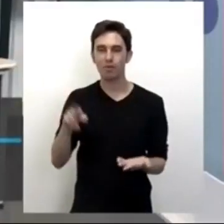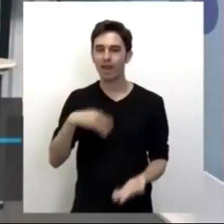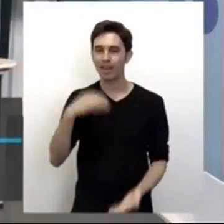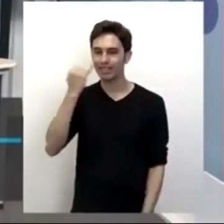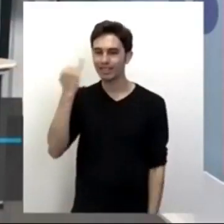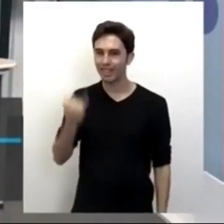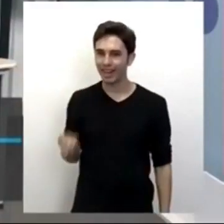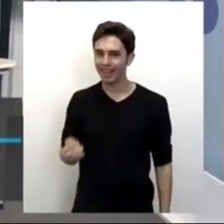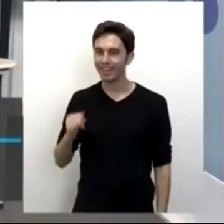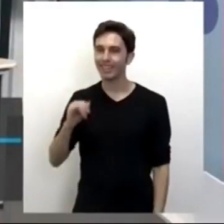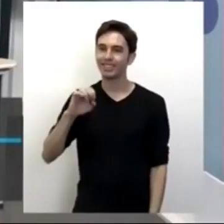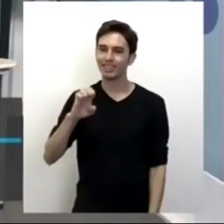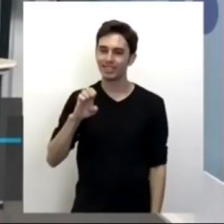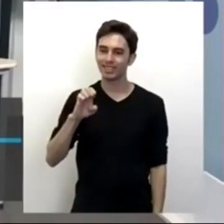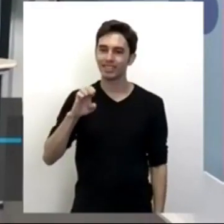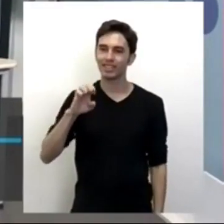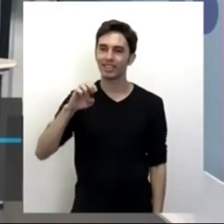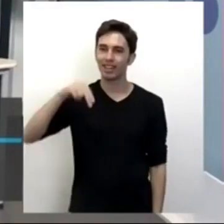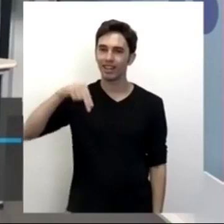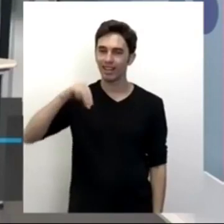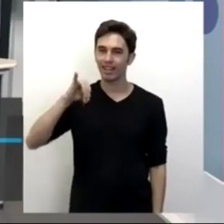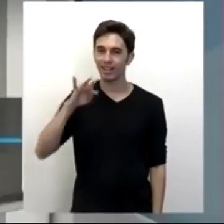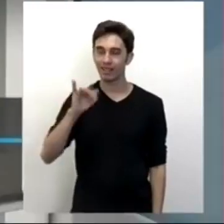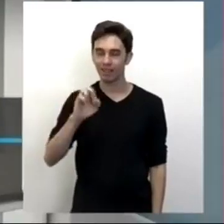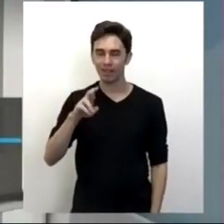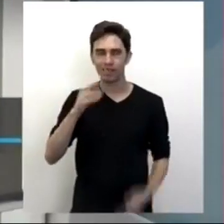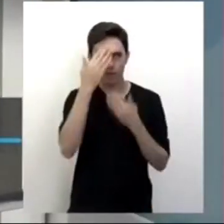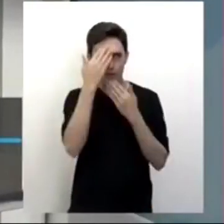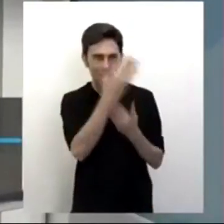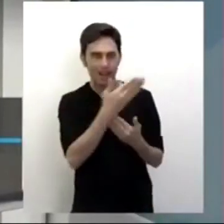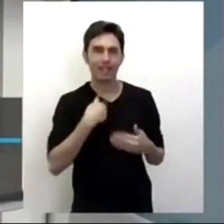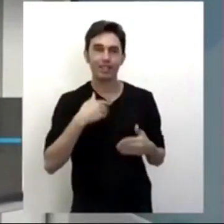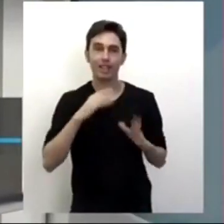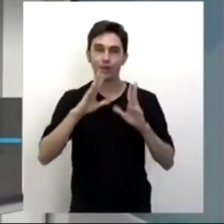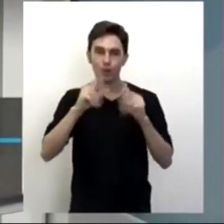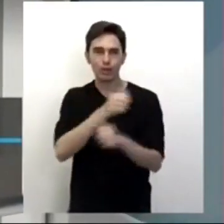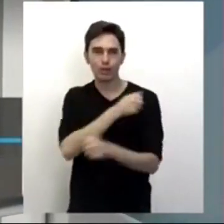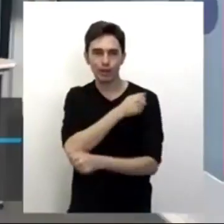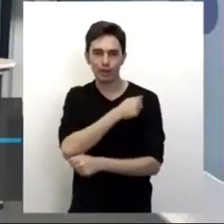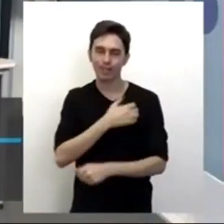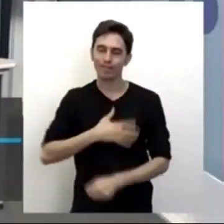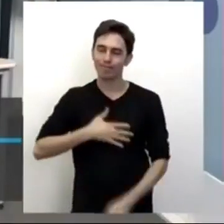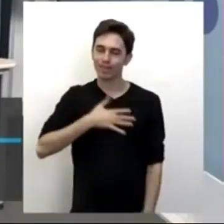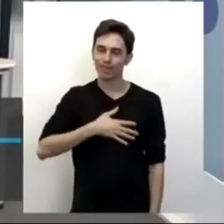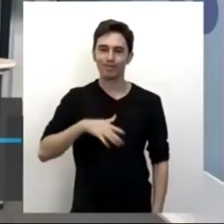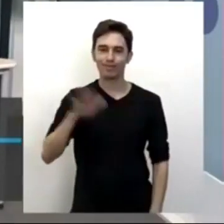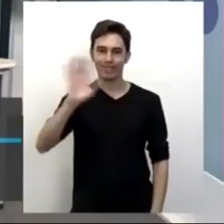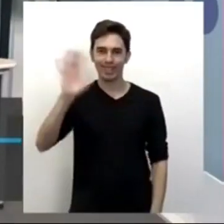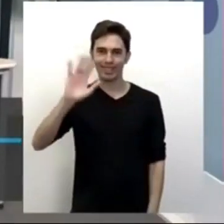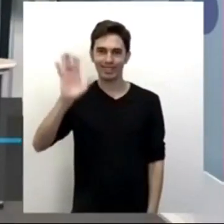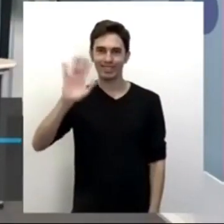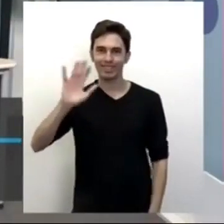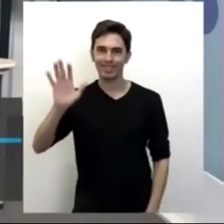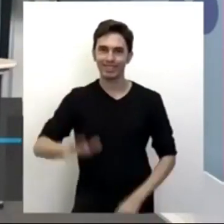Jennifer. Muitíssimo obrigada a todos os estudantes e colegas da rede, é sempre um prazer. Tchau, valeu.